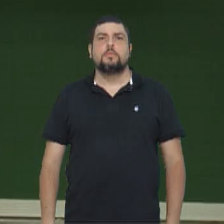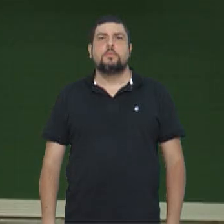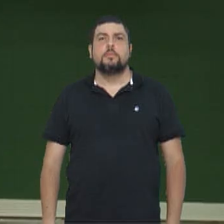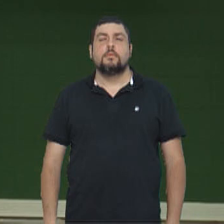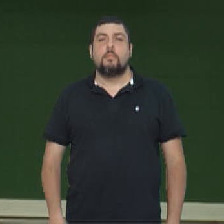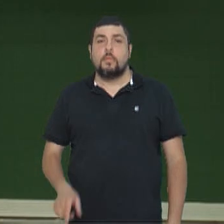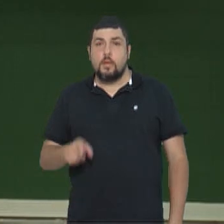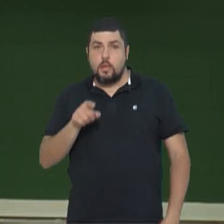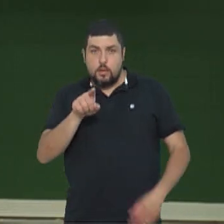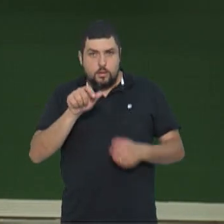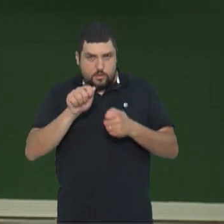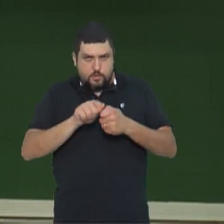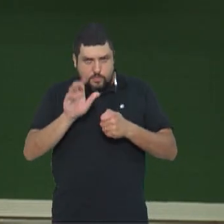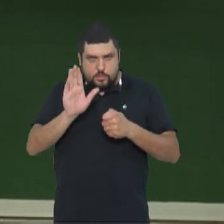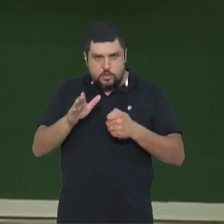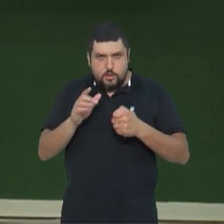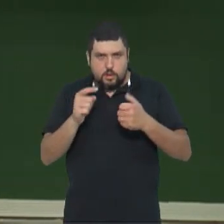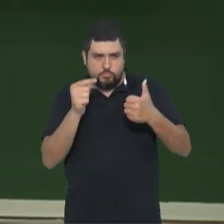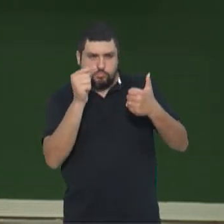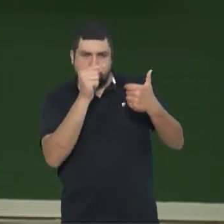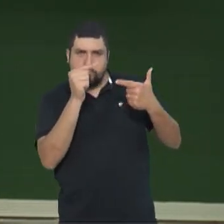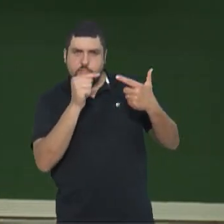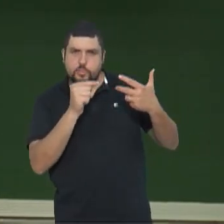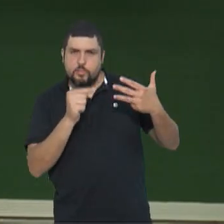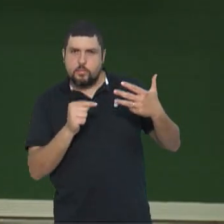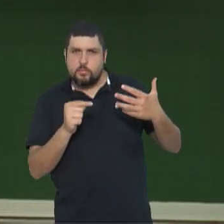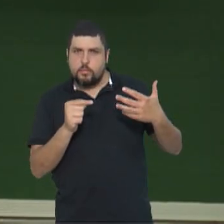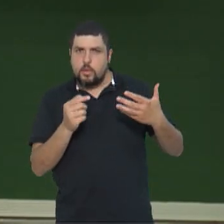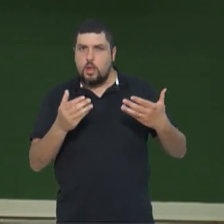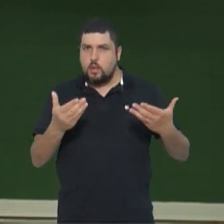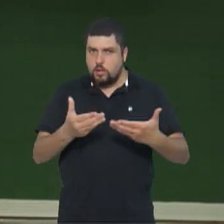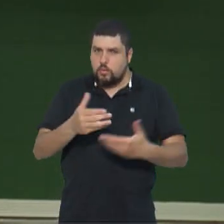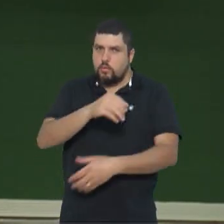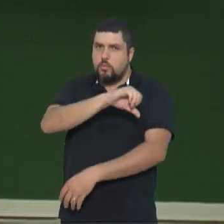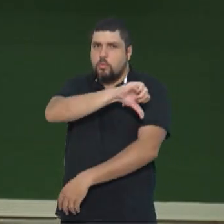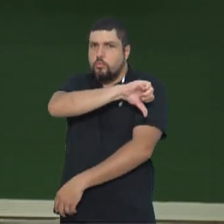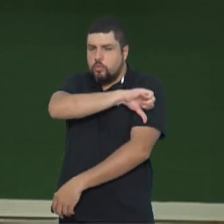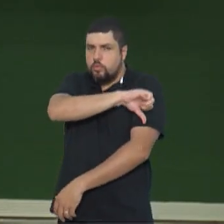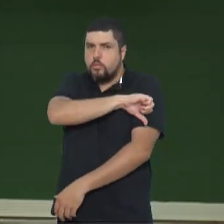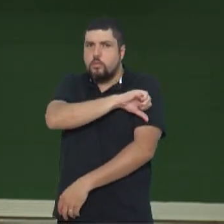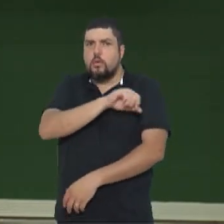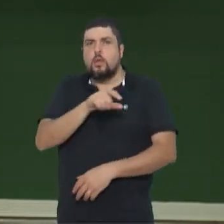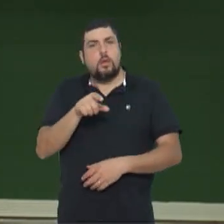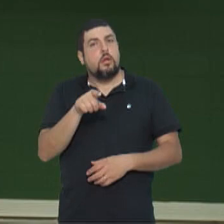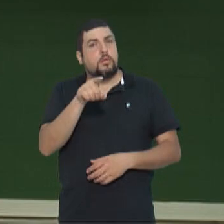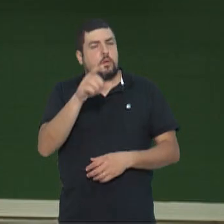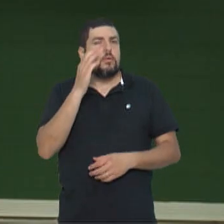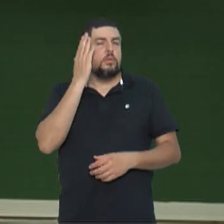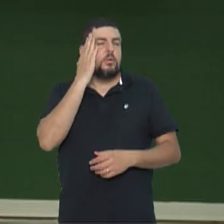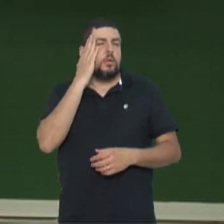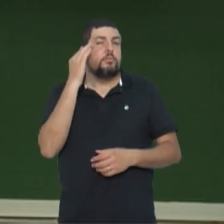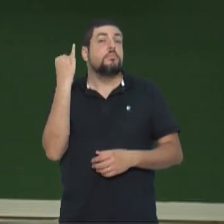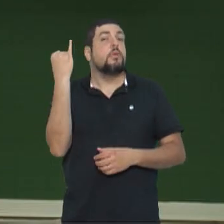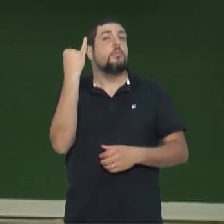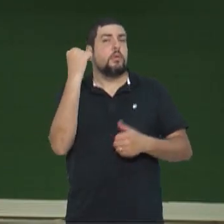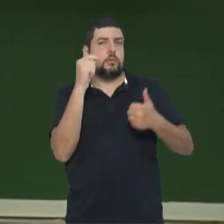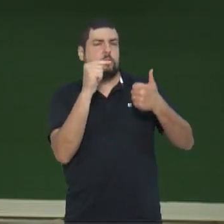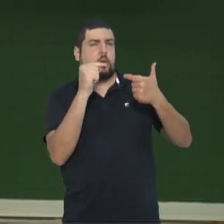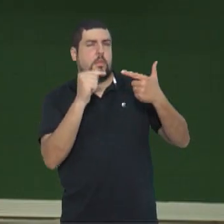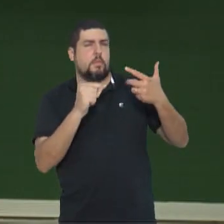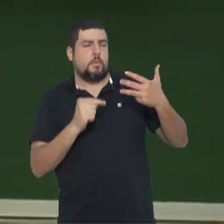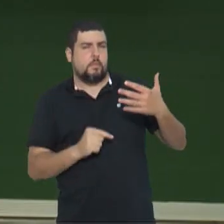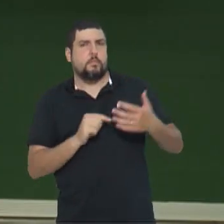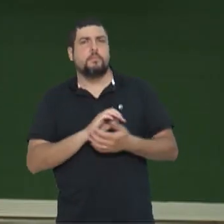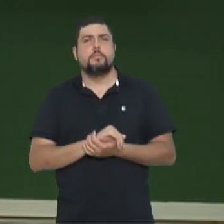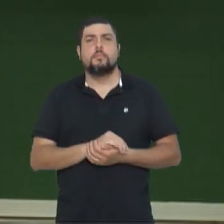Você listou aí, né? Como estudante de nono ano, você deve ter aí em mente algumas coisas que são importantes. Vamos ver?